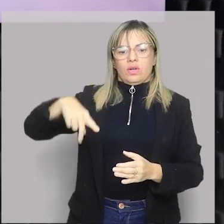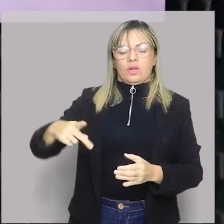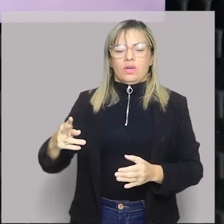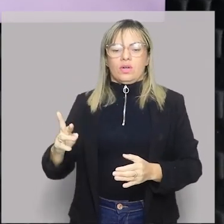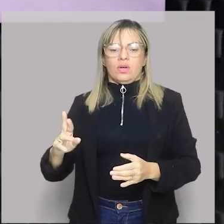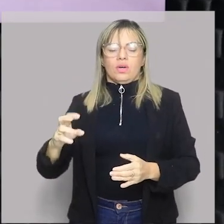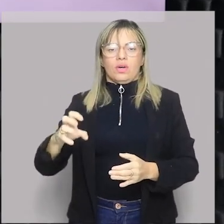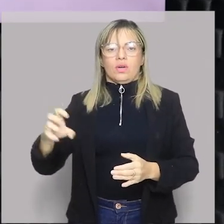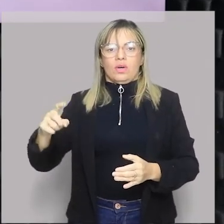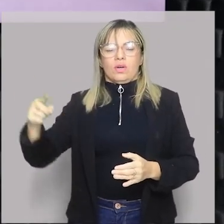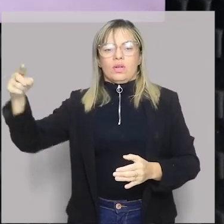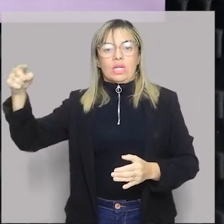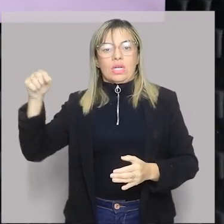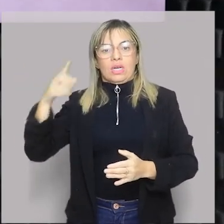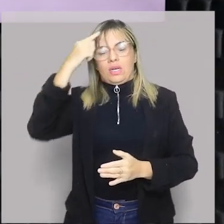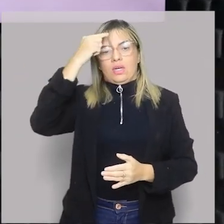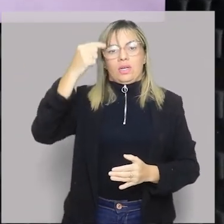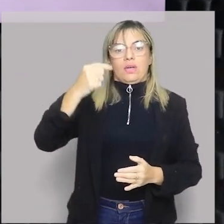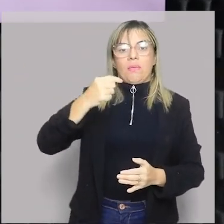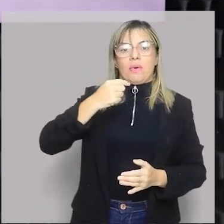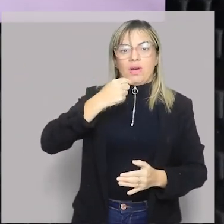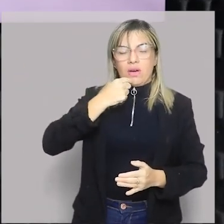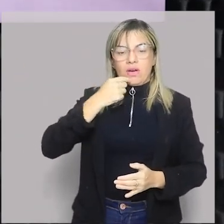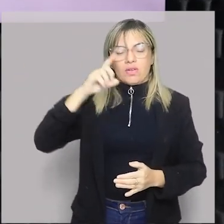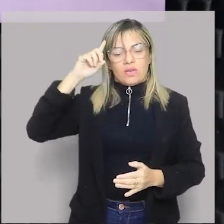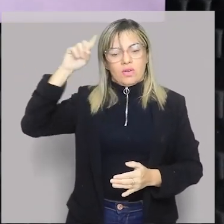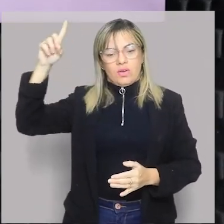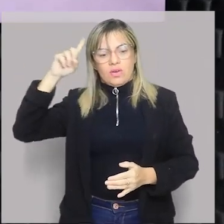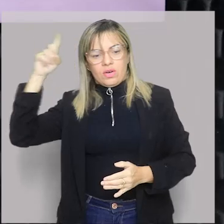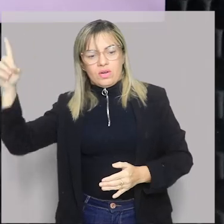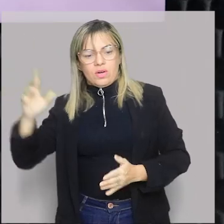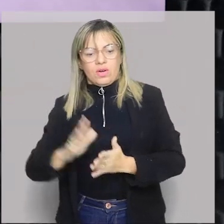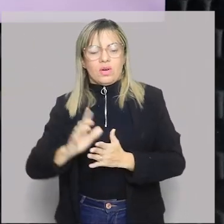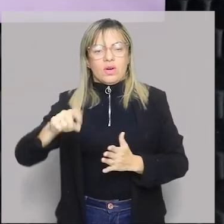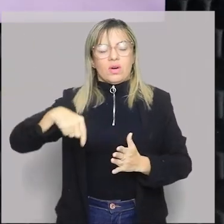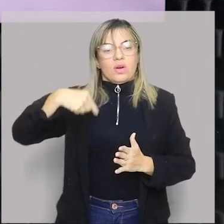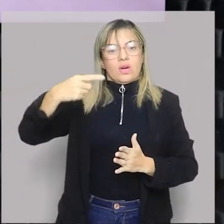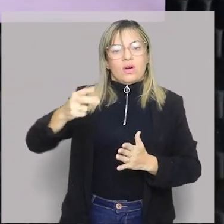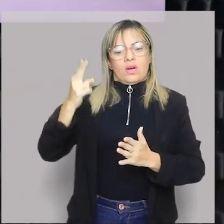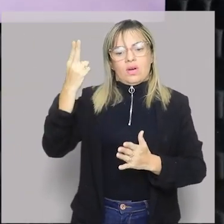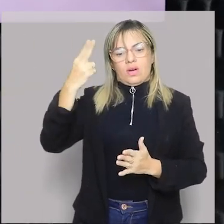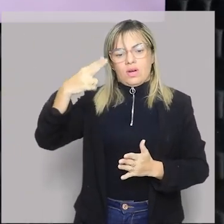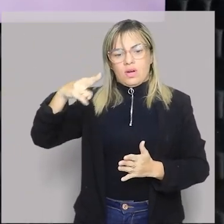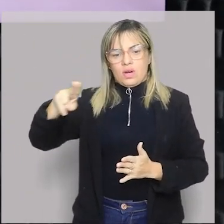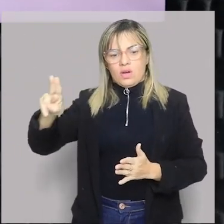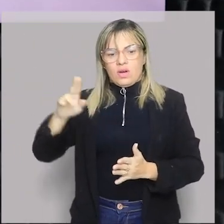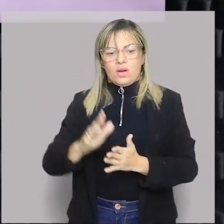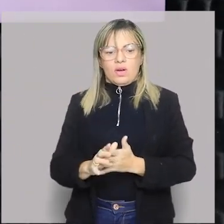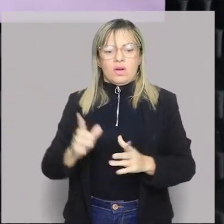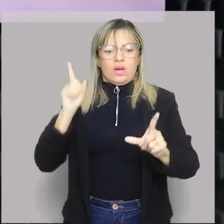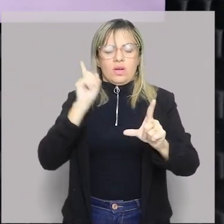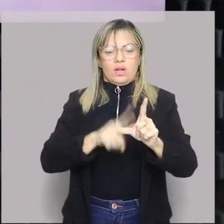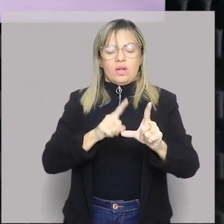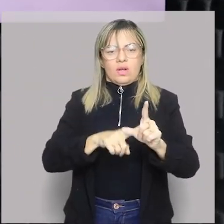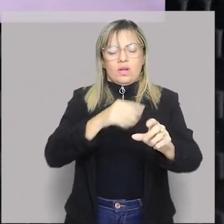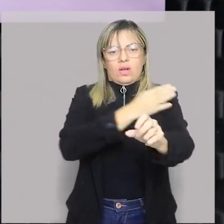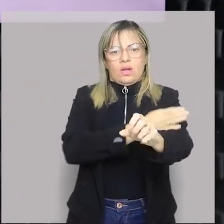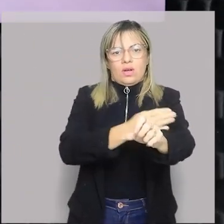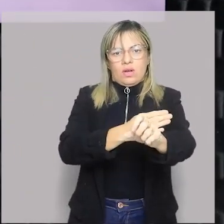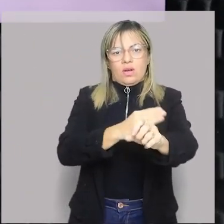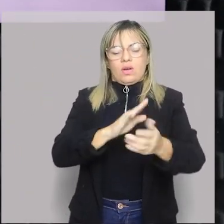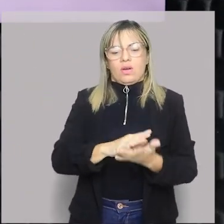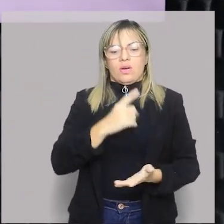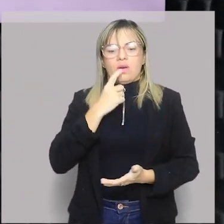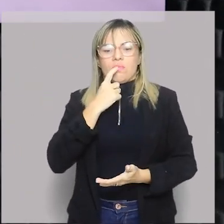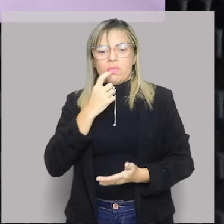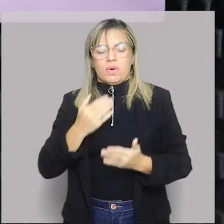dia a dia, né? Na sequência, o nome do documentário aparece em letras brancas e vermelhas sobre